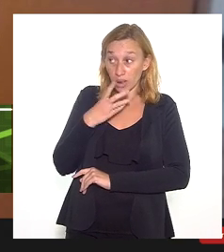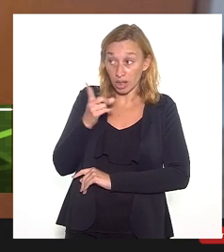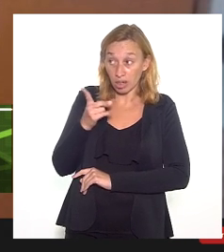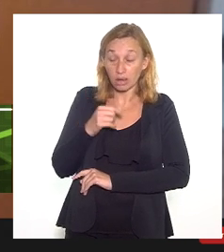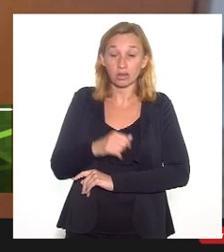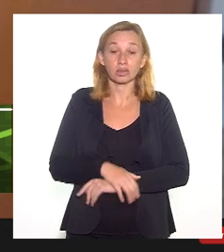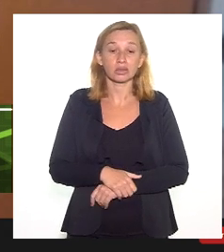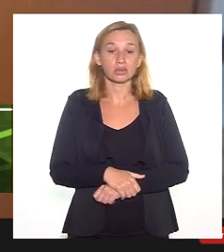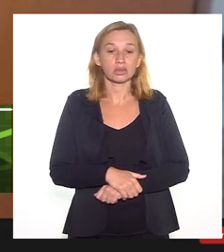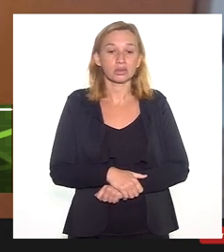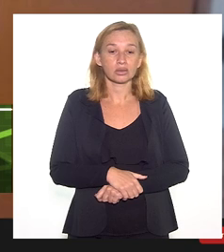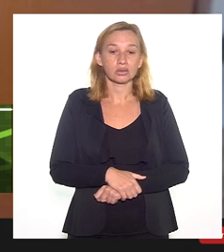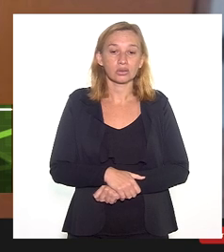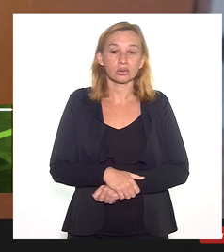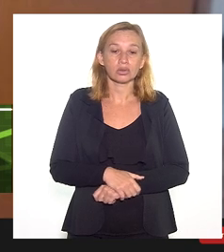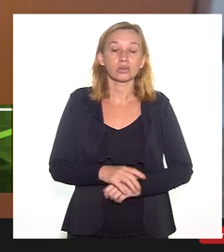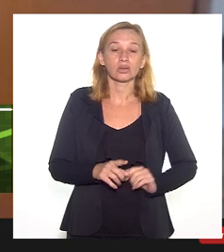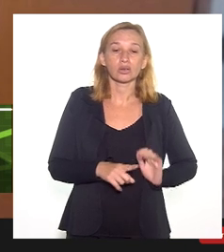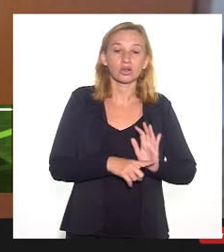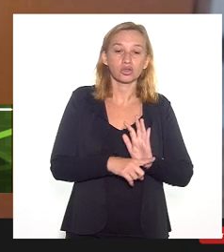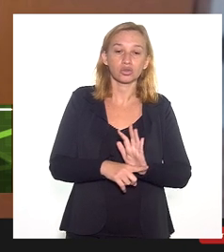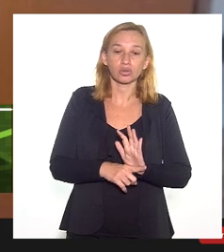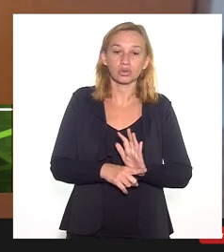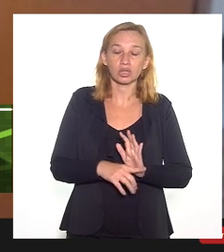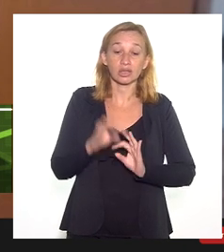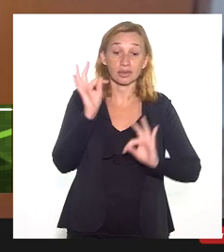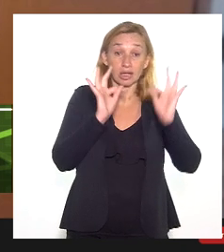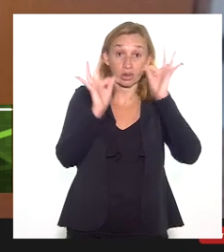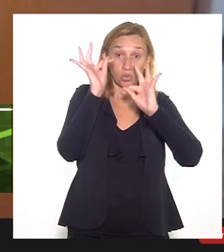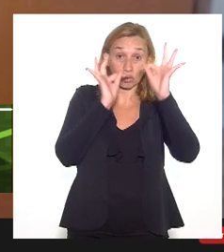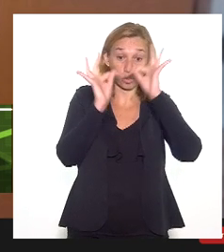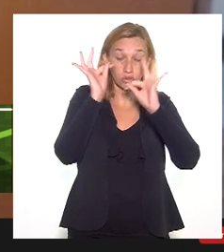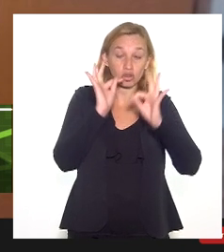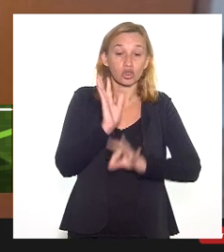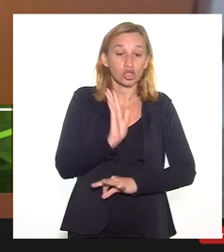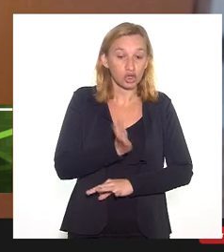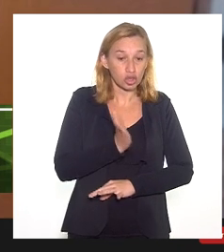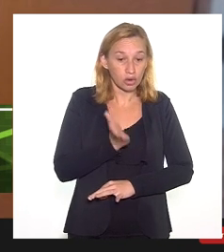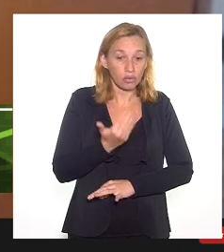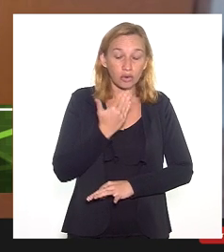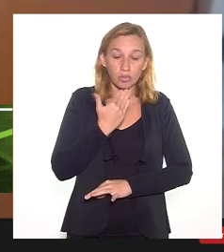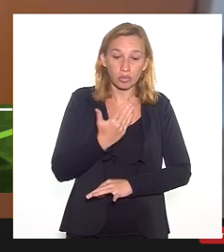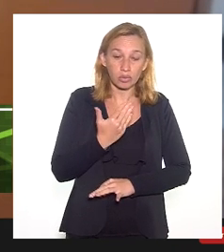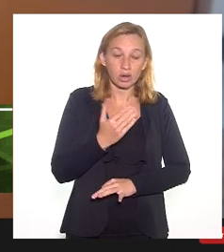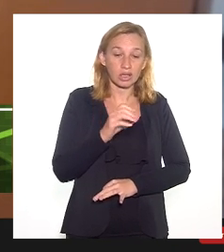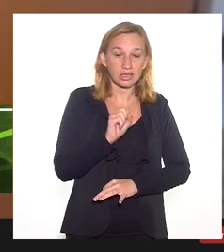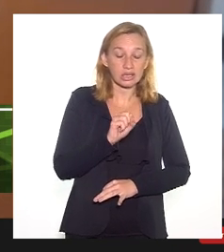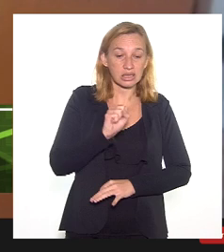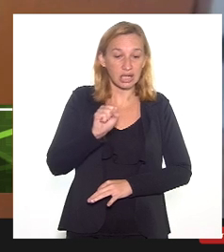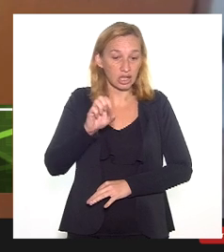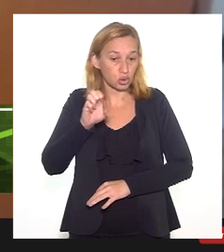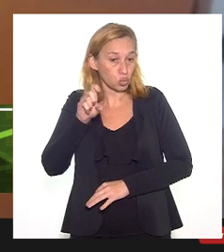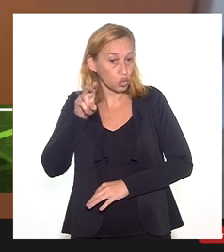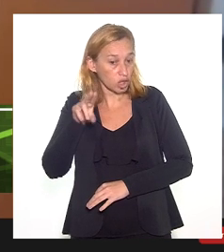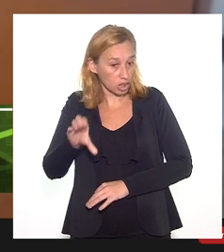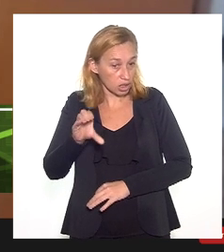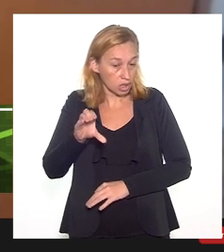o auxílio tecnológico que já foi concedido pela SEDUC aos